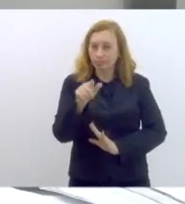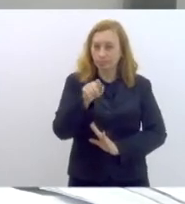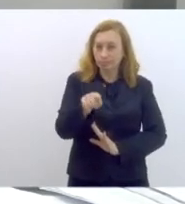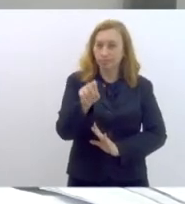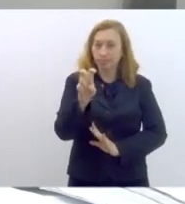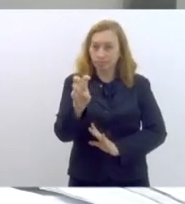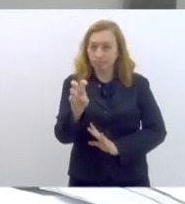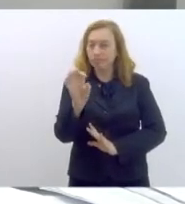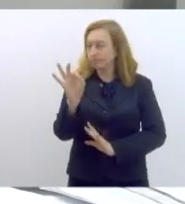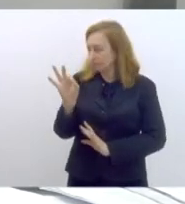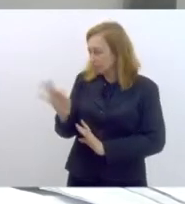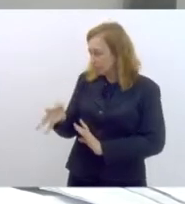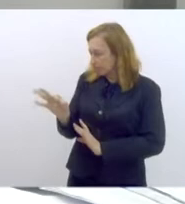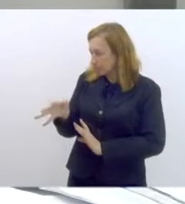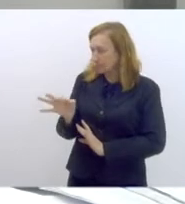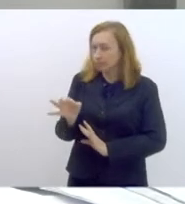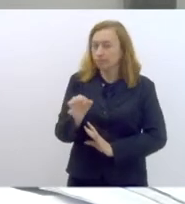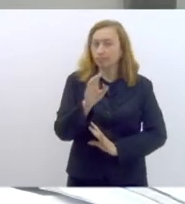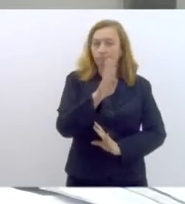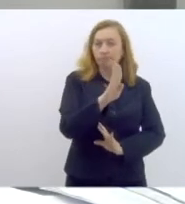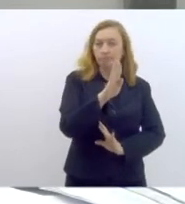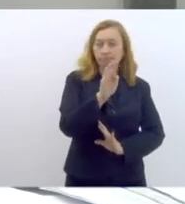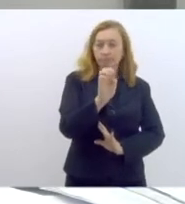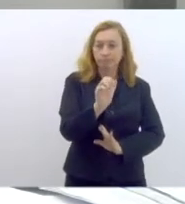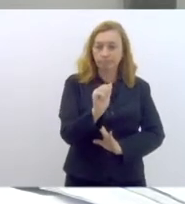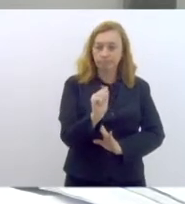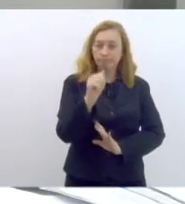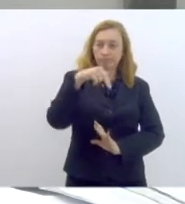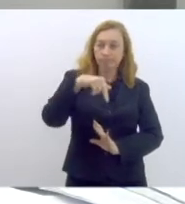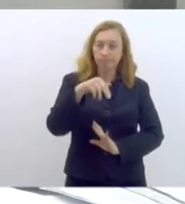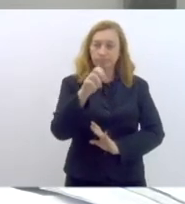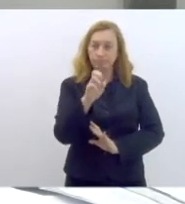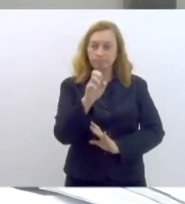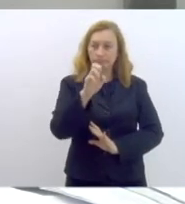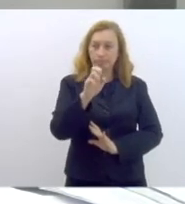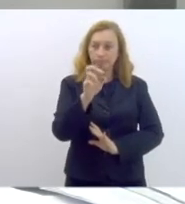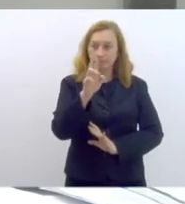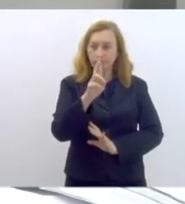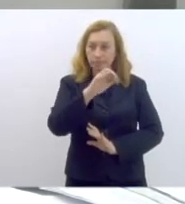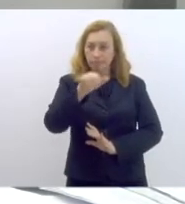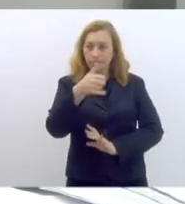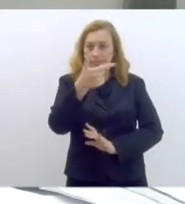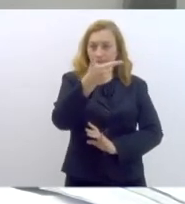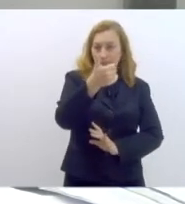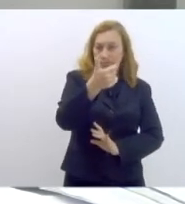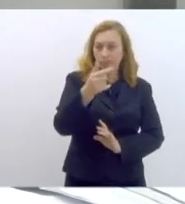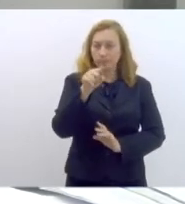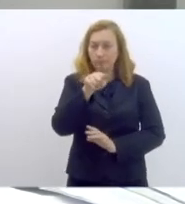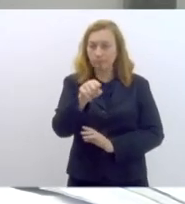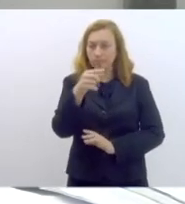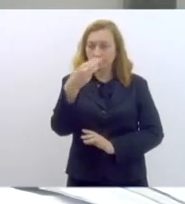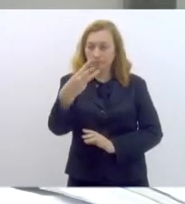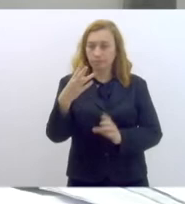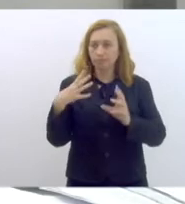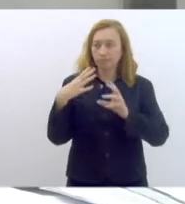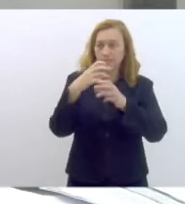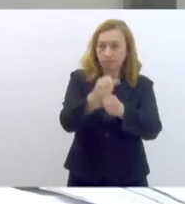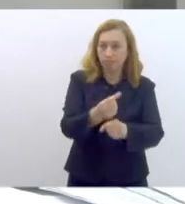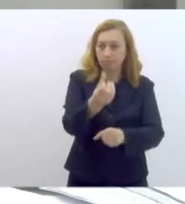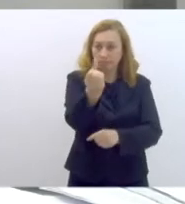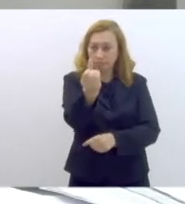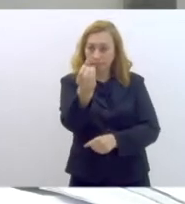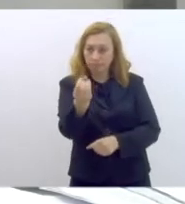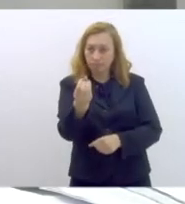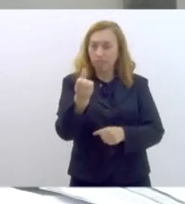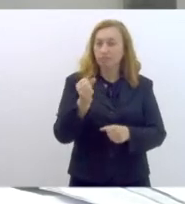47,5. Sim. O Bacen Banerjee era 12,3. A somatório disso dá 60. Uhum.